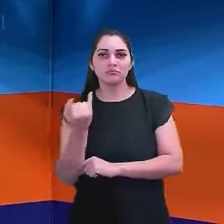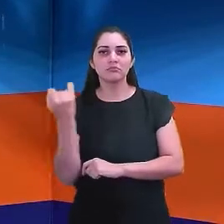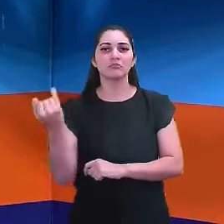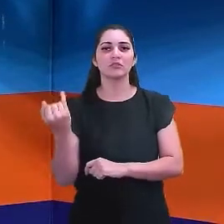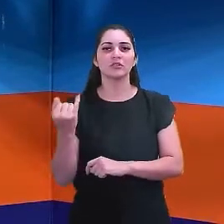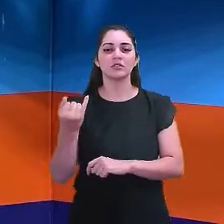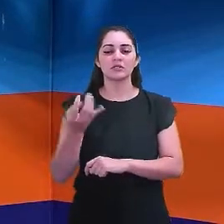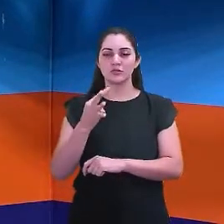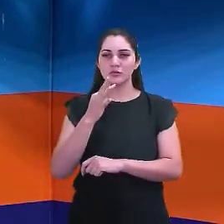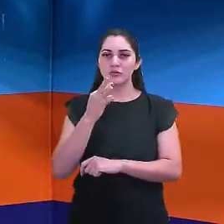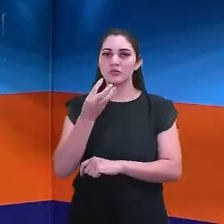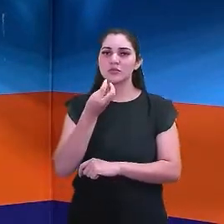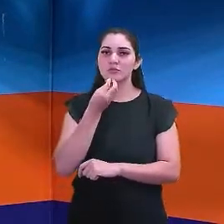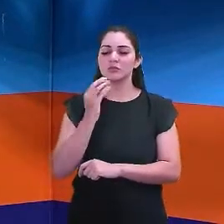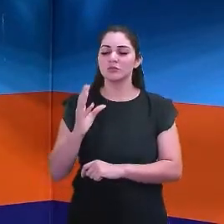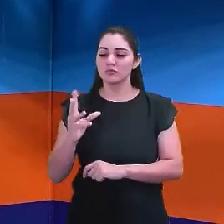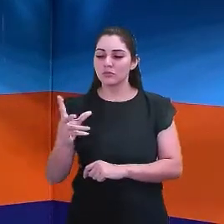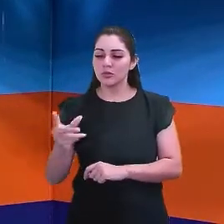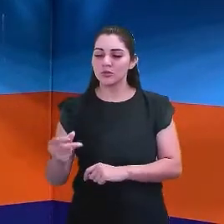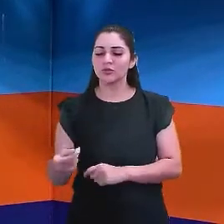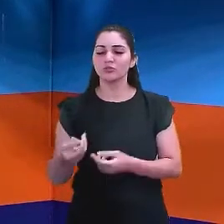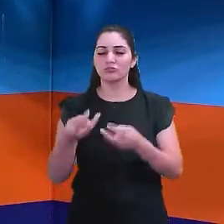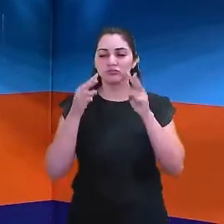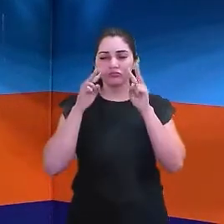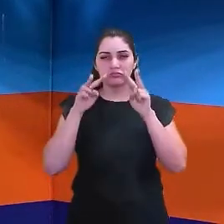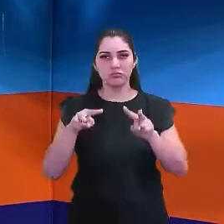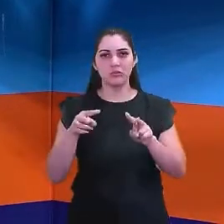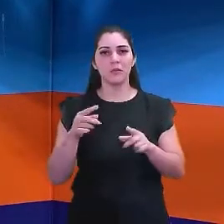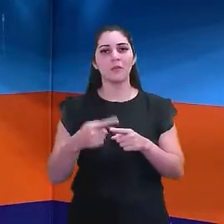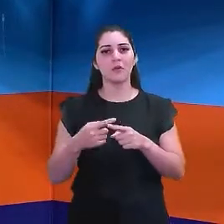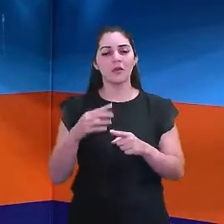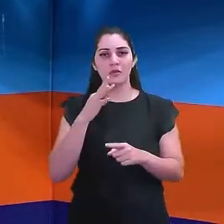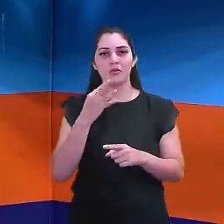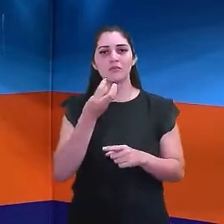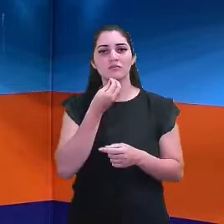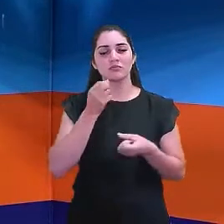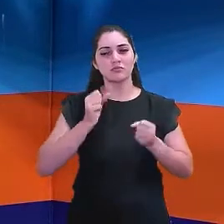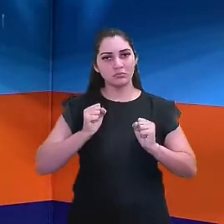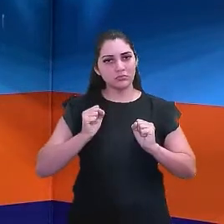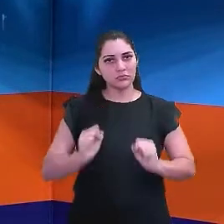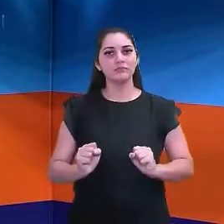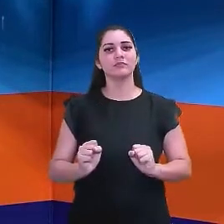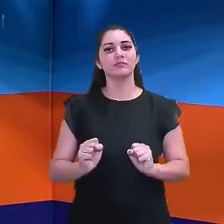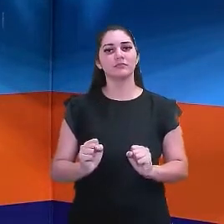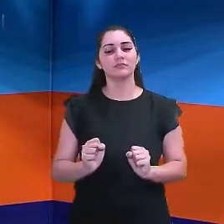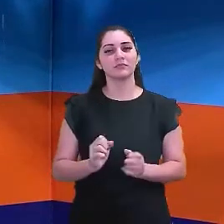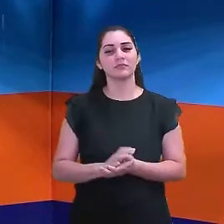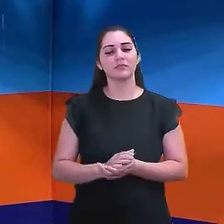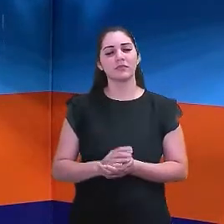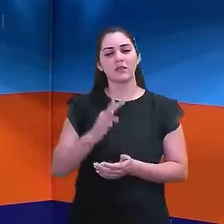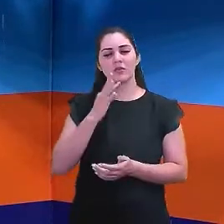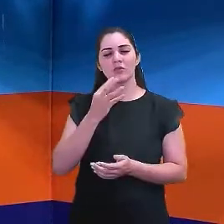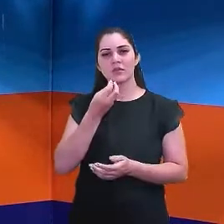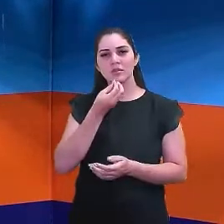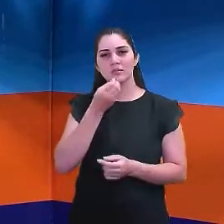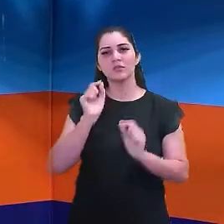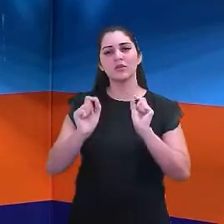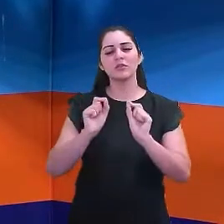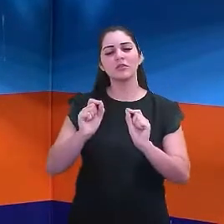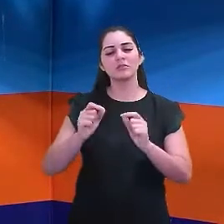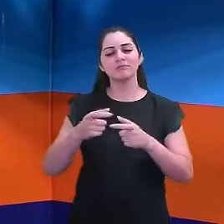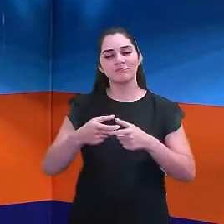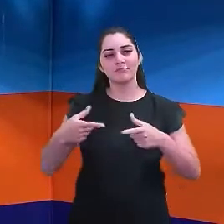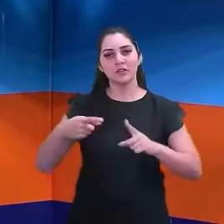que estão aqui. Porque conhecimento, gente, ele é poder. Conhecimento é uma grande, pode-se chamar, uma grande ferramenta